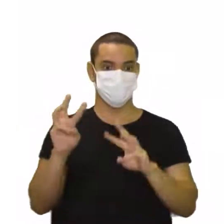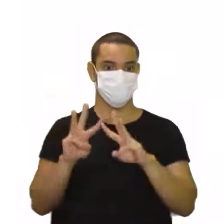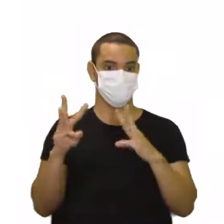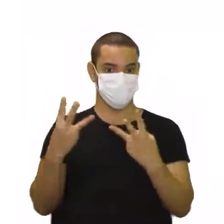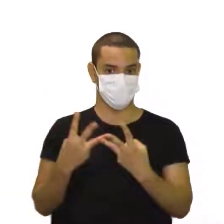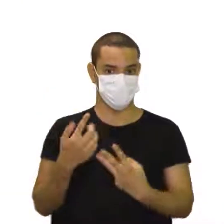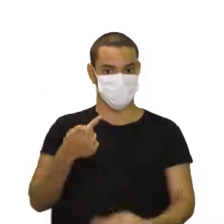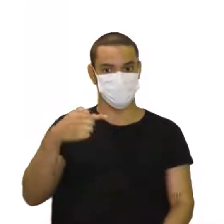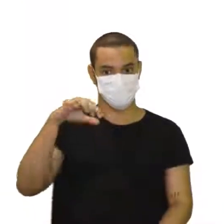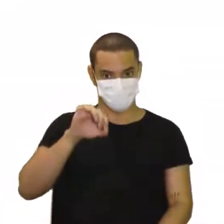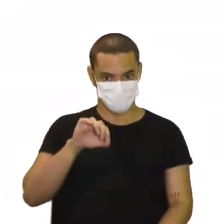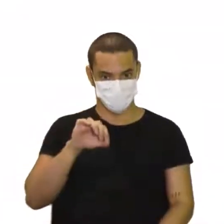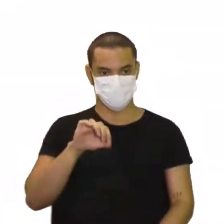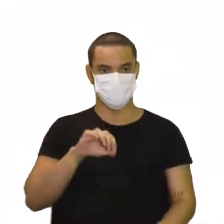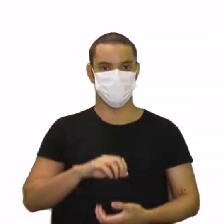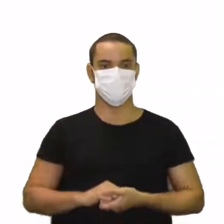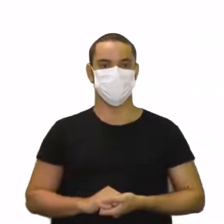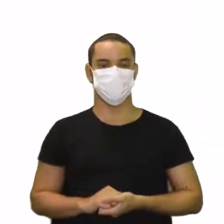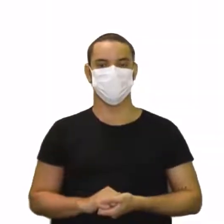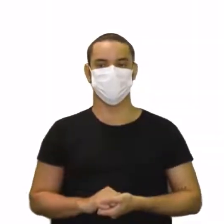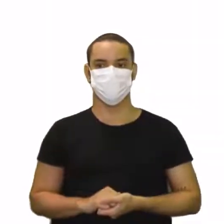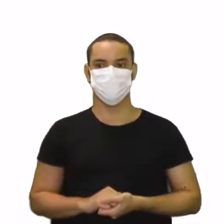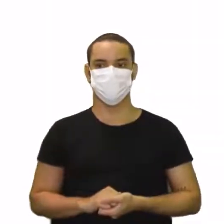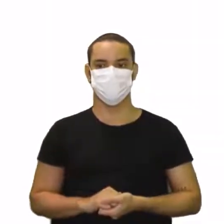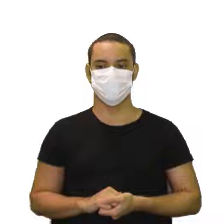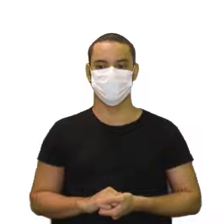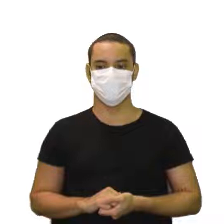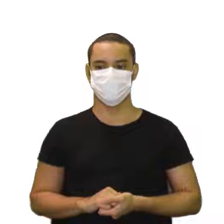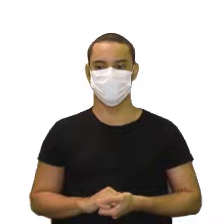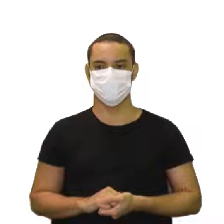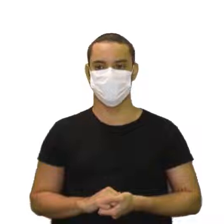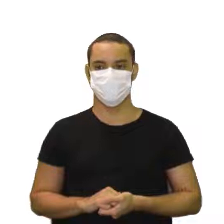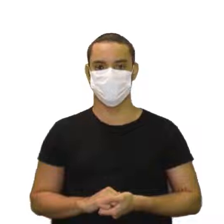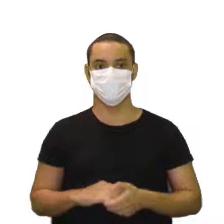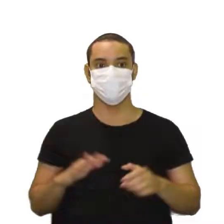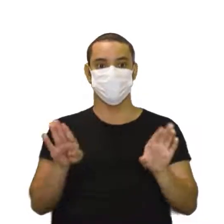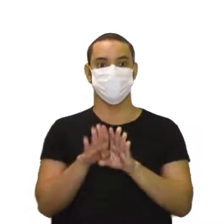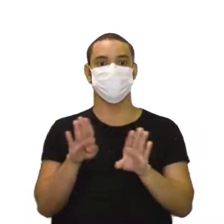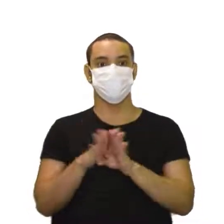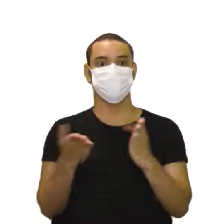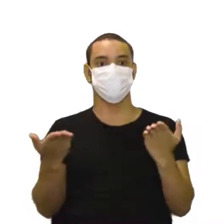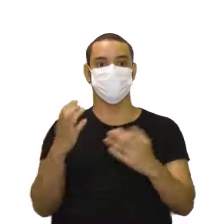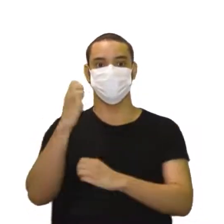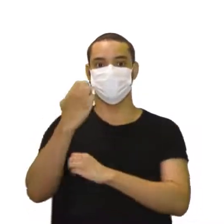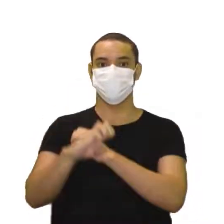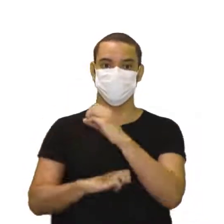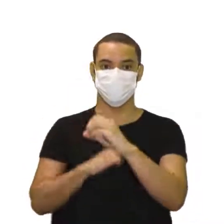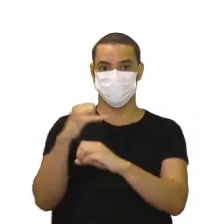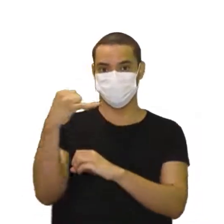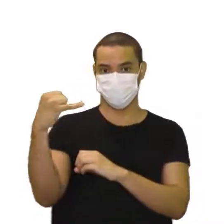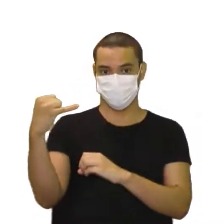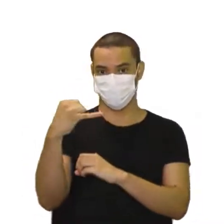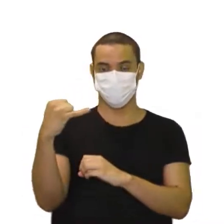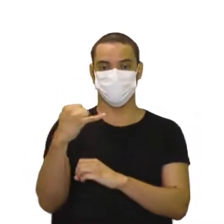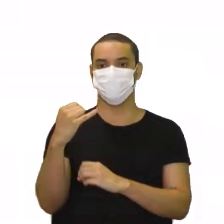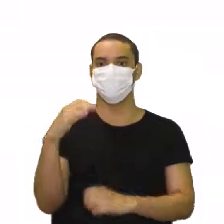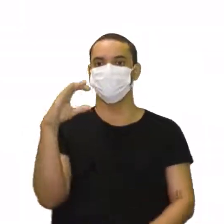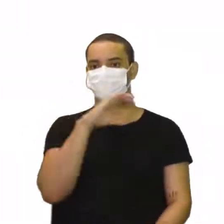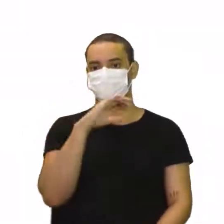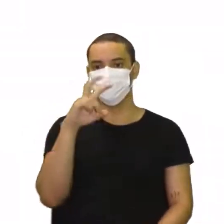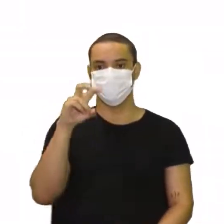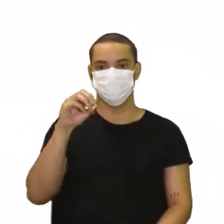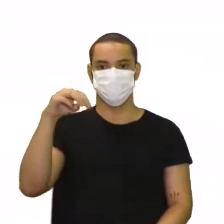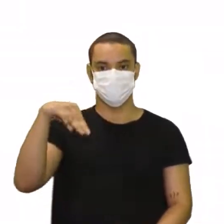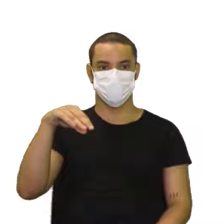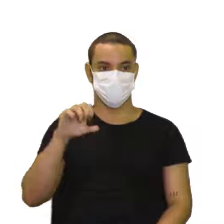70 kg, 20 metros por segundo. Vamos considerar outra situação, agora o elétron. Para um elétron com velocidade de 50